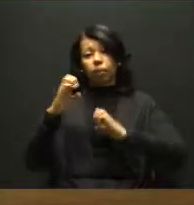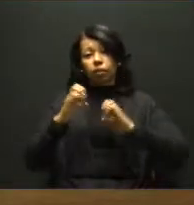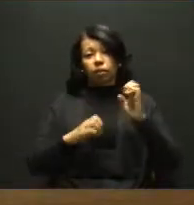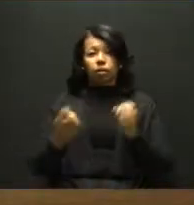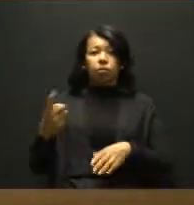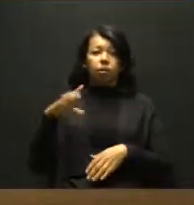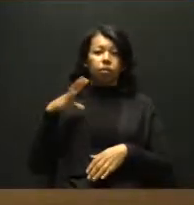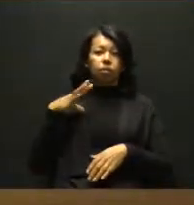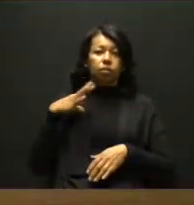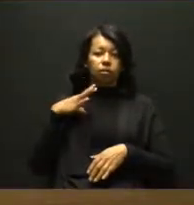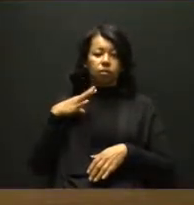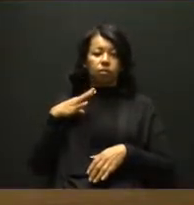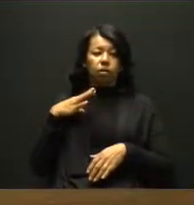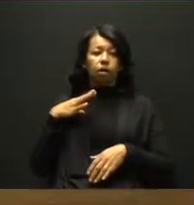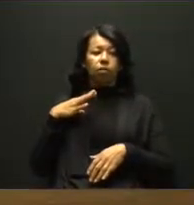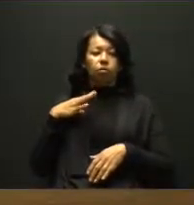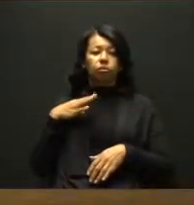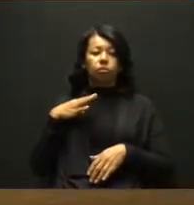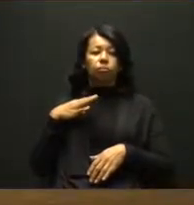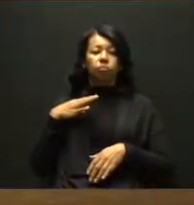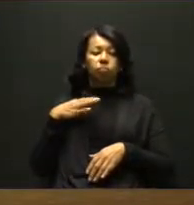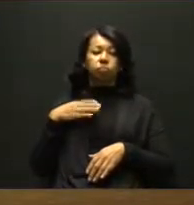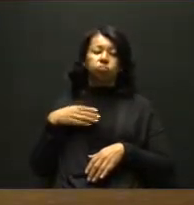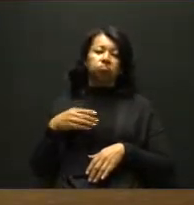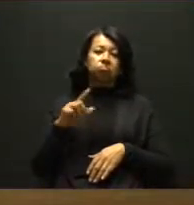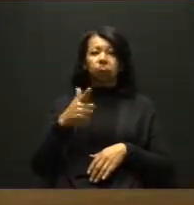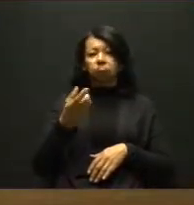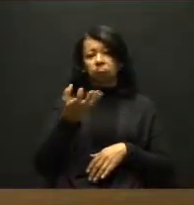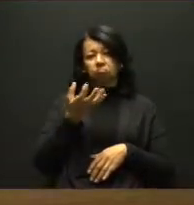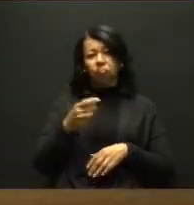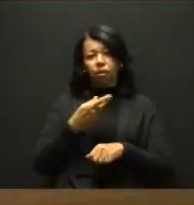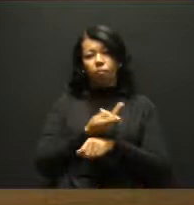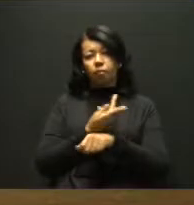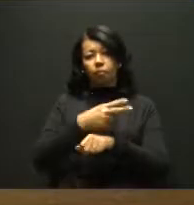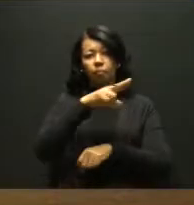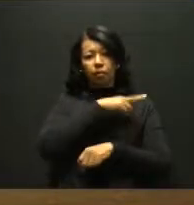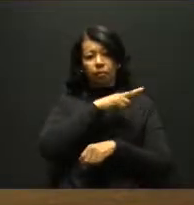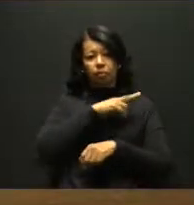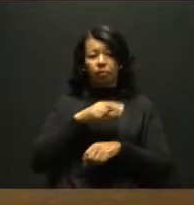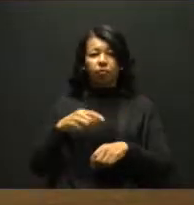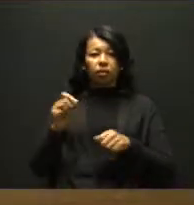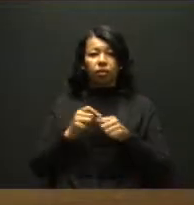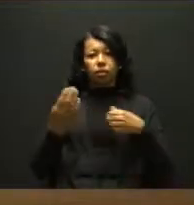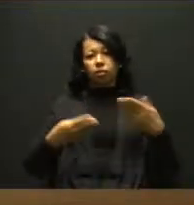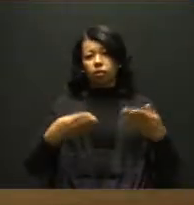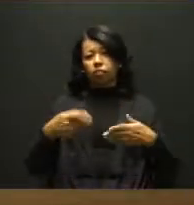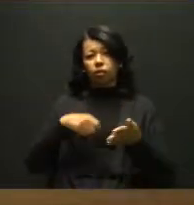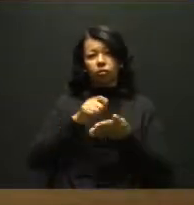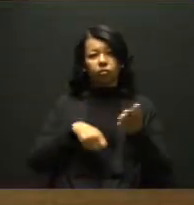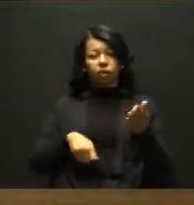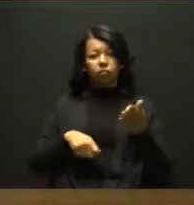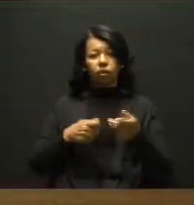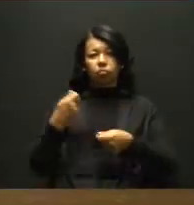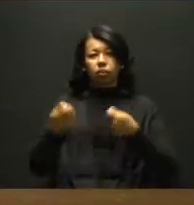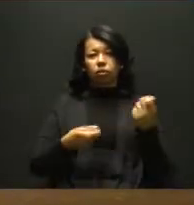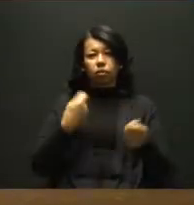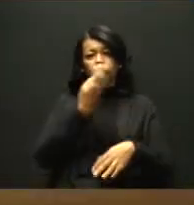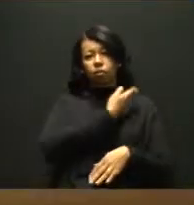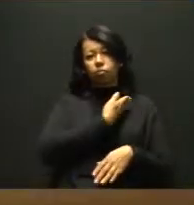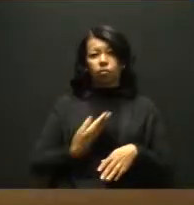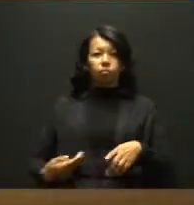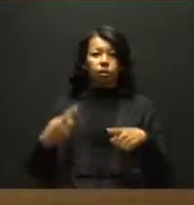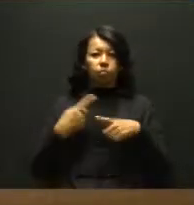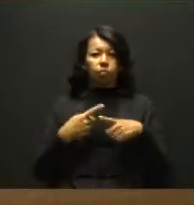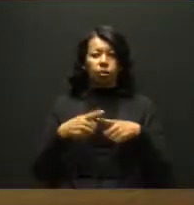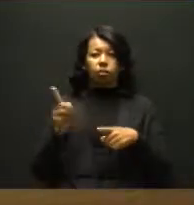enriquecer ela procura iniciativa privada e não presta isso e nem contratos com a administração pública porque a administração pública